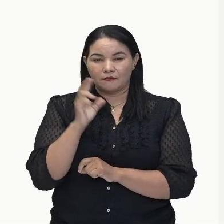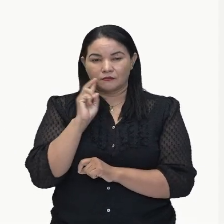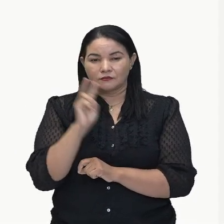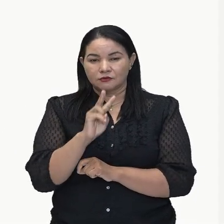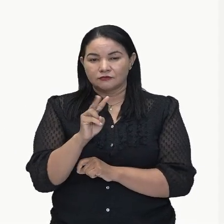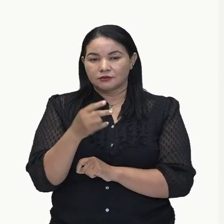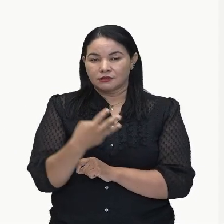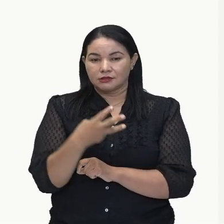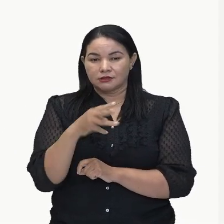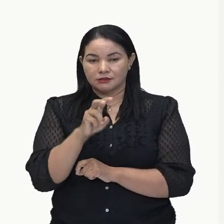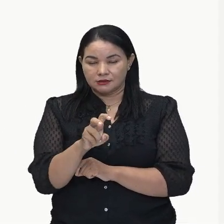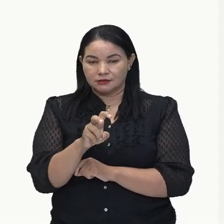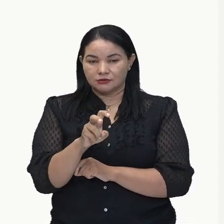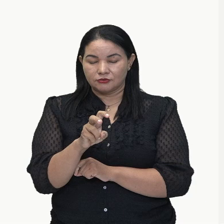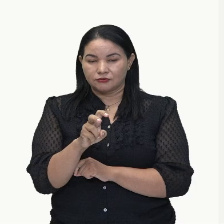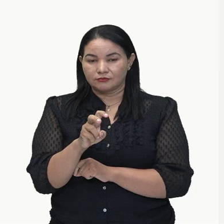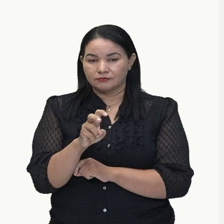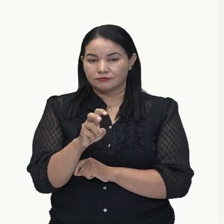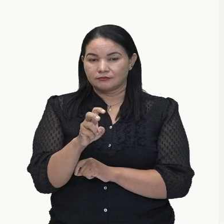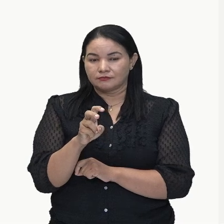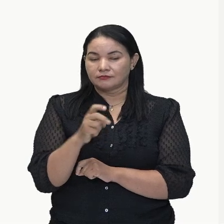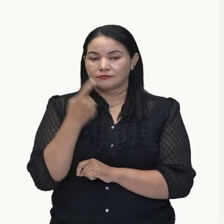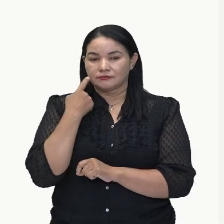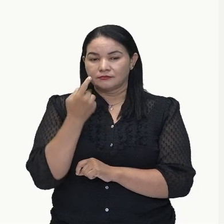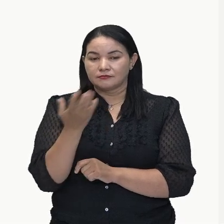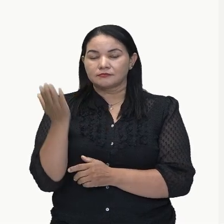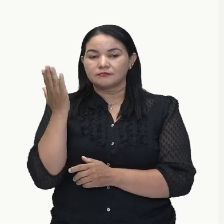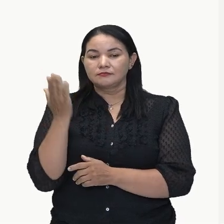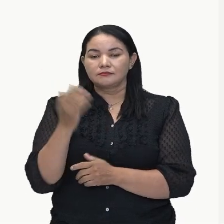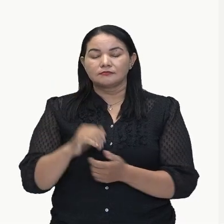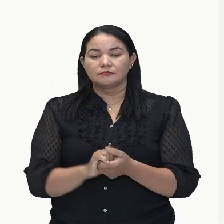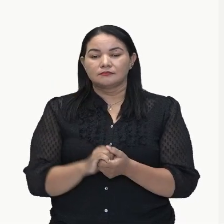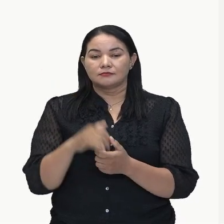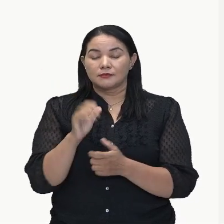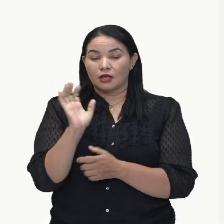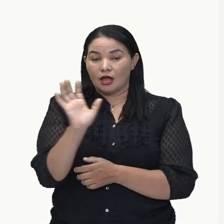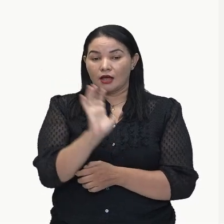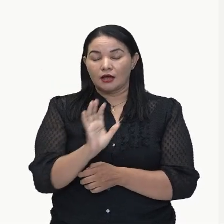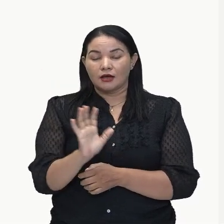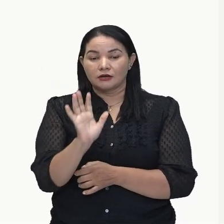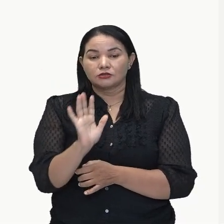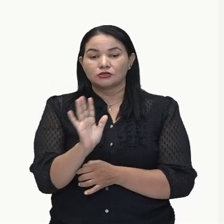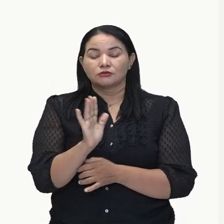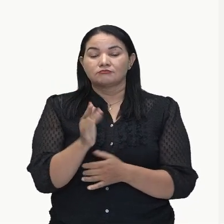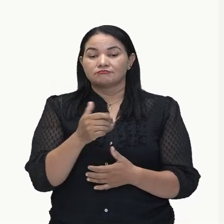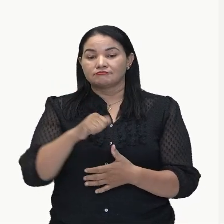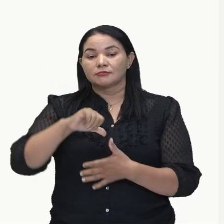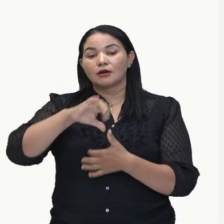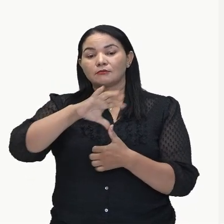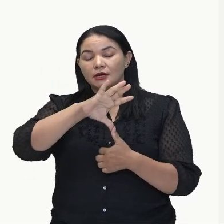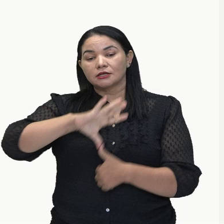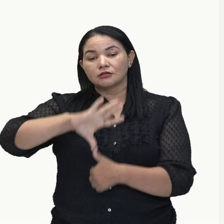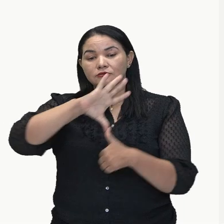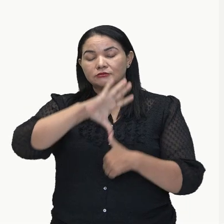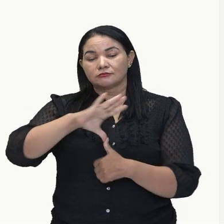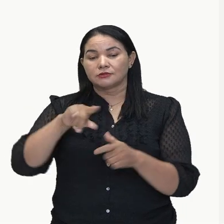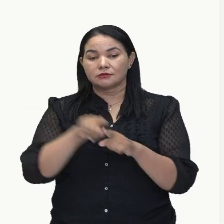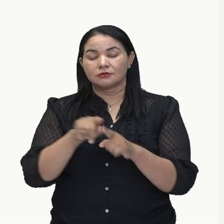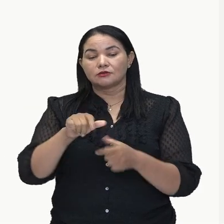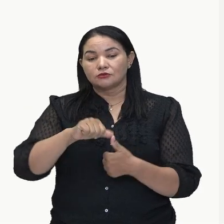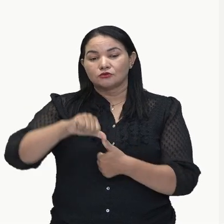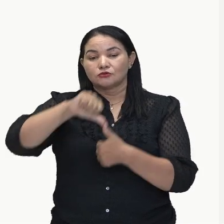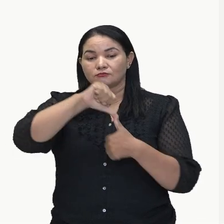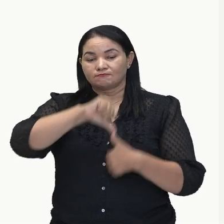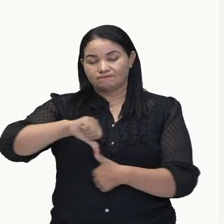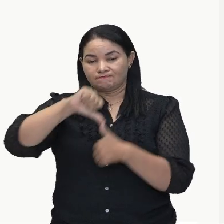vai ser de 35 anos de idade, pegando aí a região da América do Norte, uma parte da América Central,